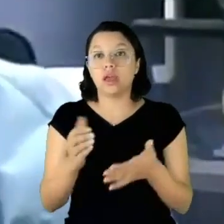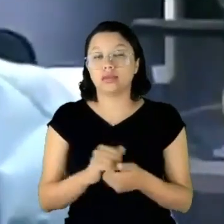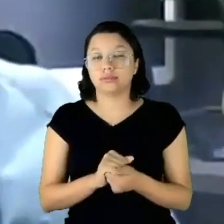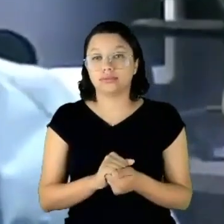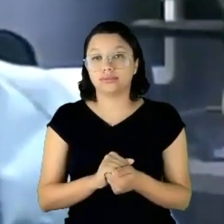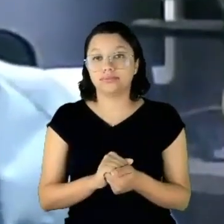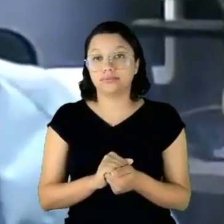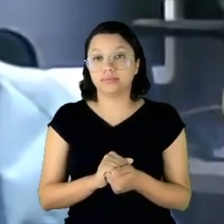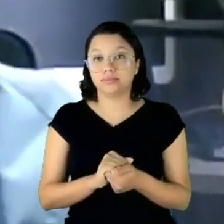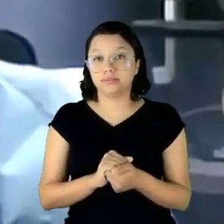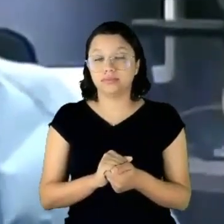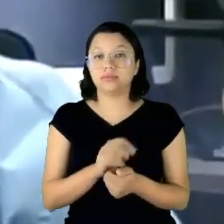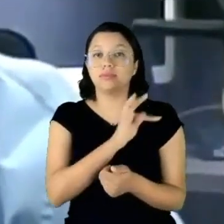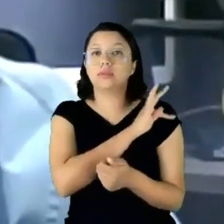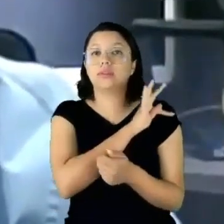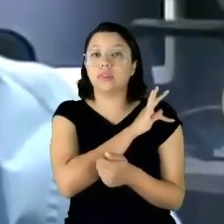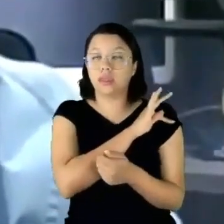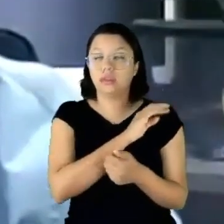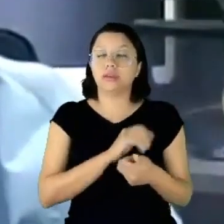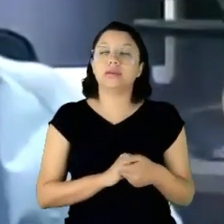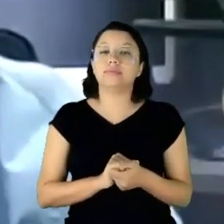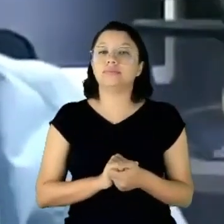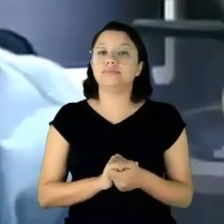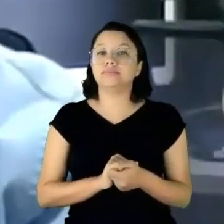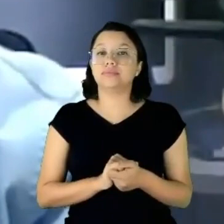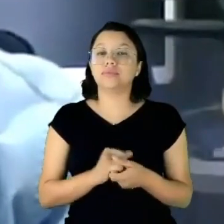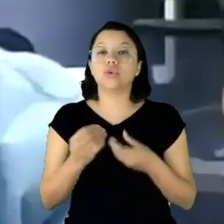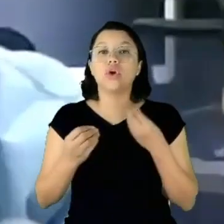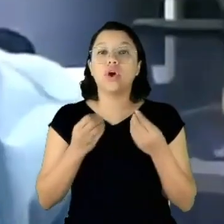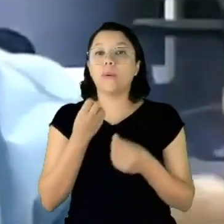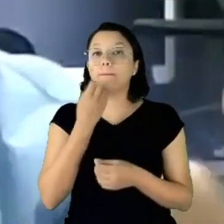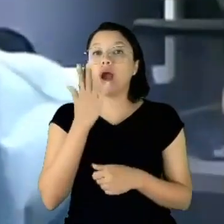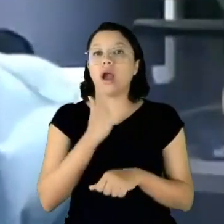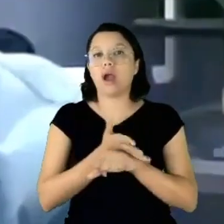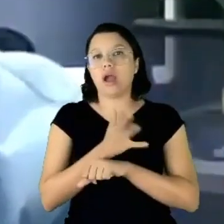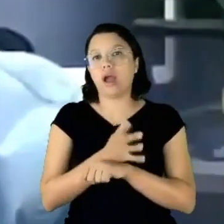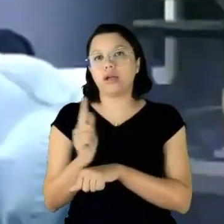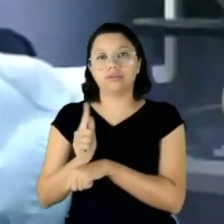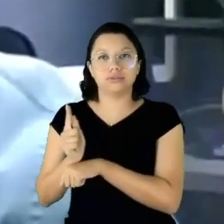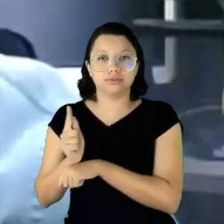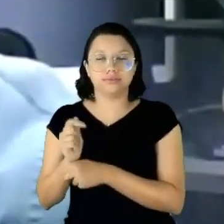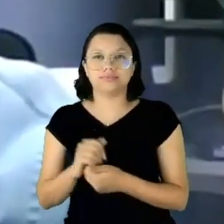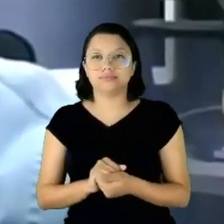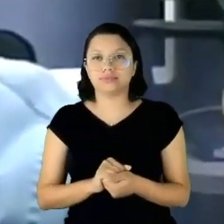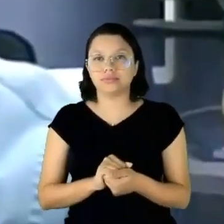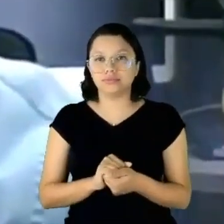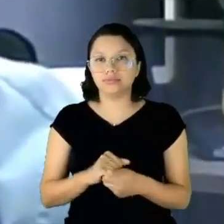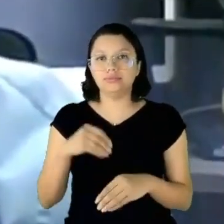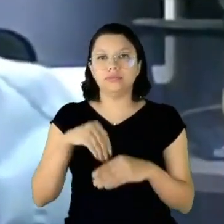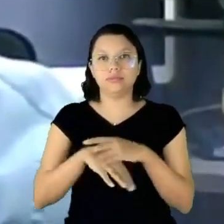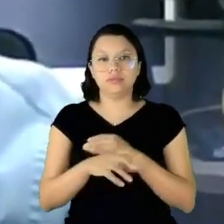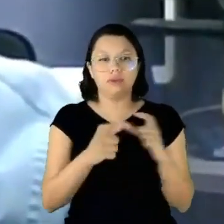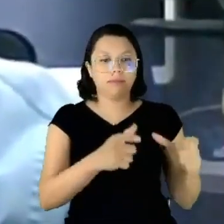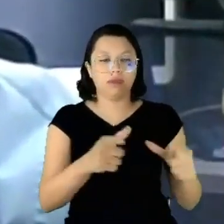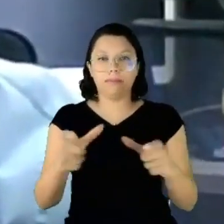técnicas como boas práticas de gestão na unidade.